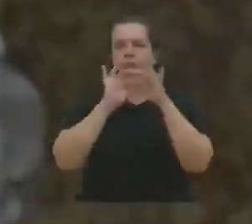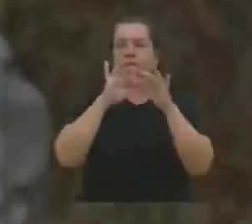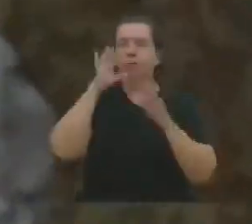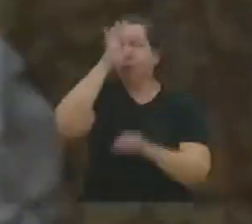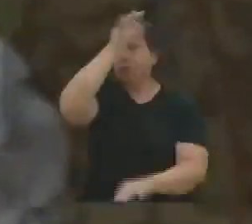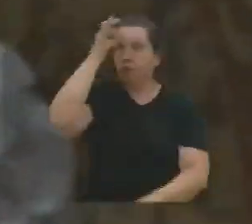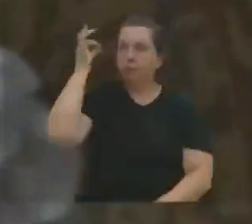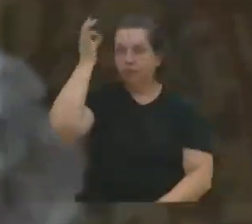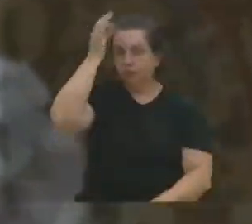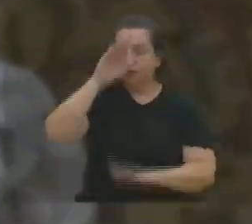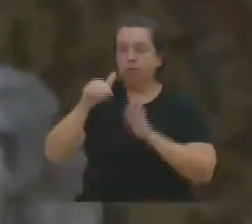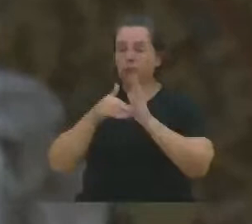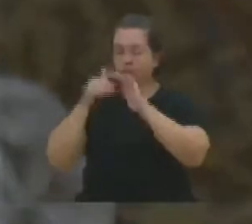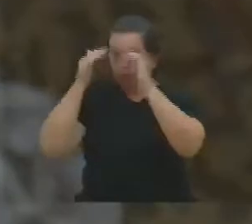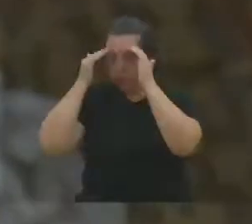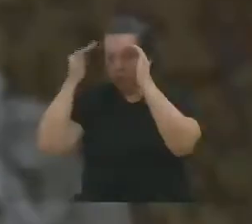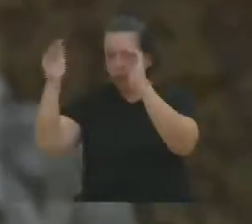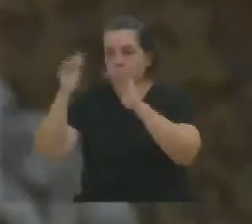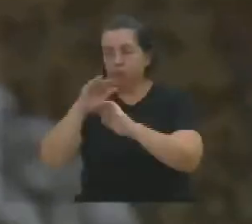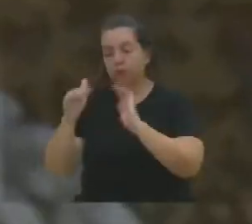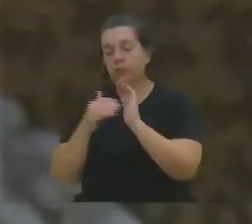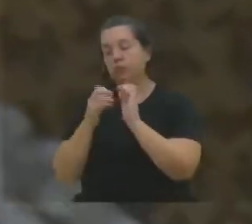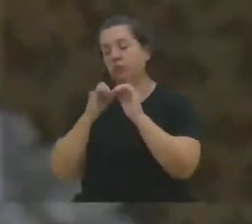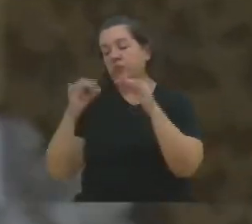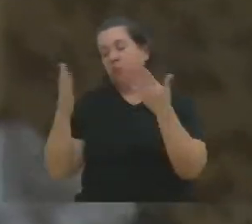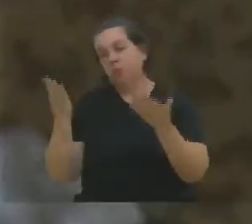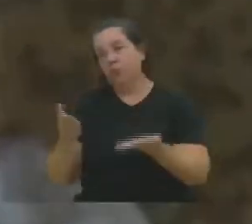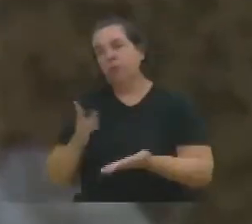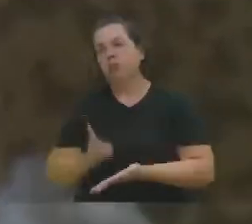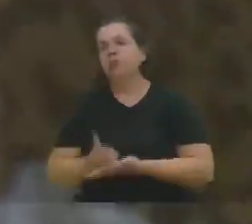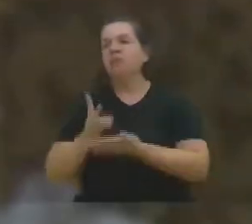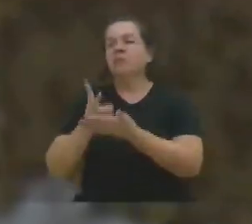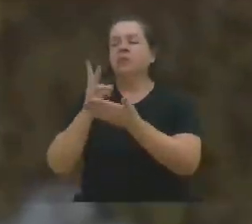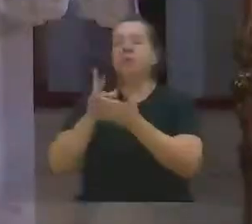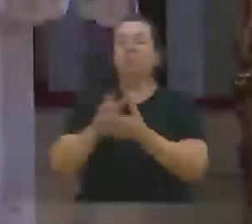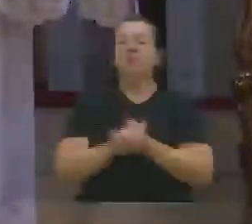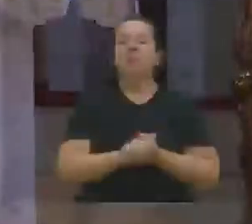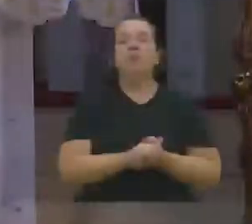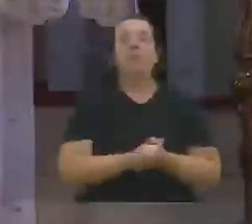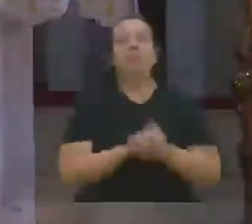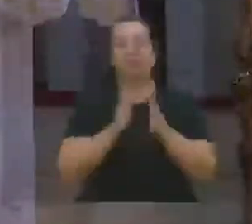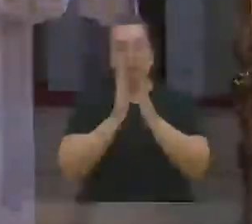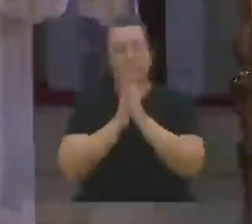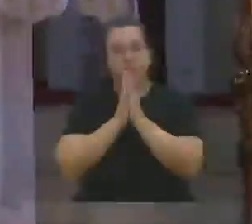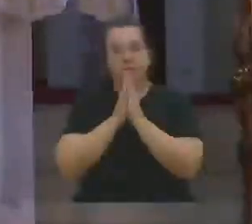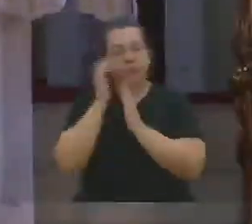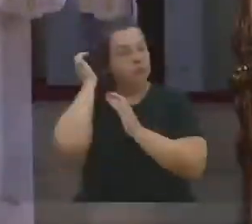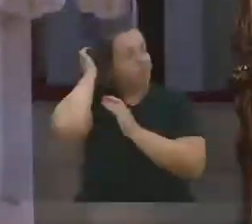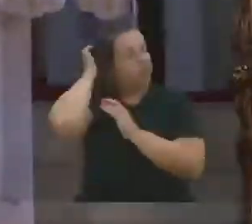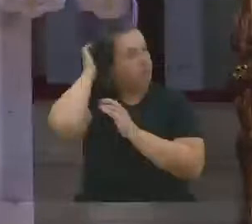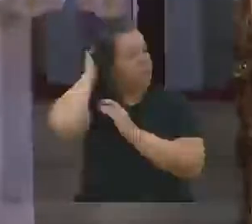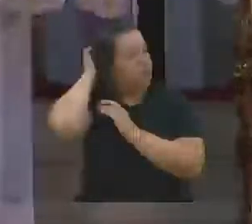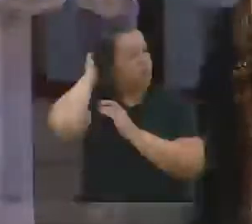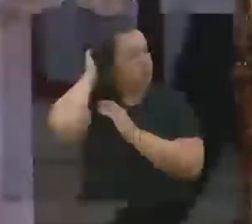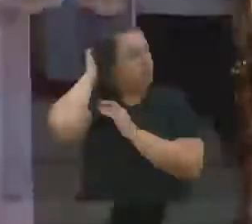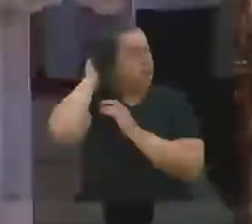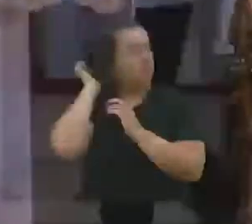na unidade do Espírito Santo, toda honra e toda glória, agora e para sempre.